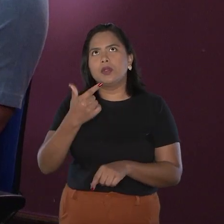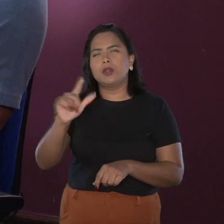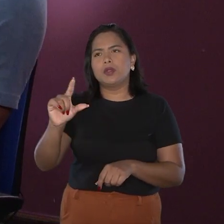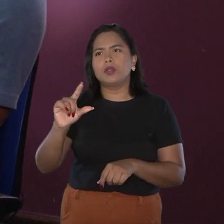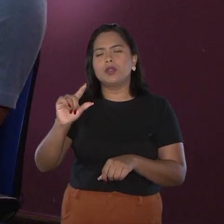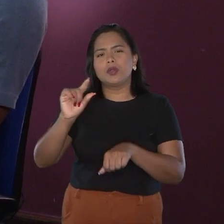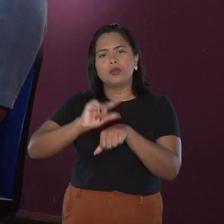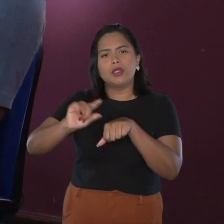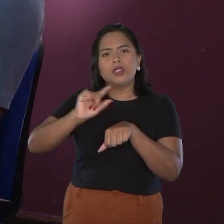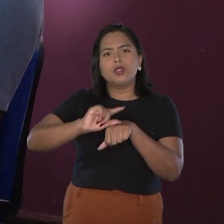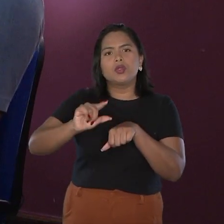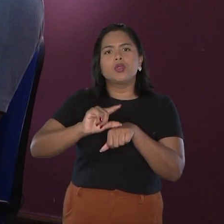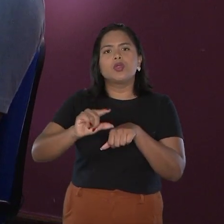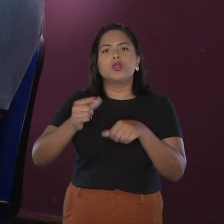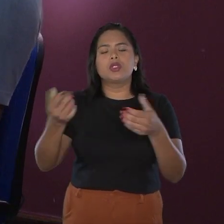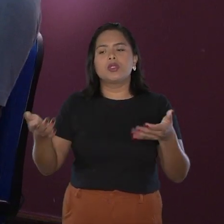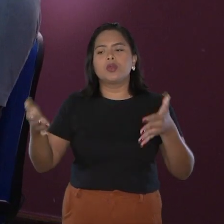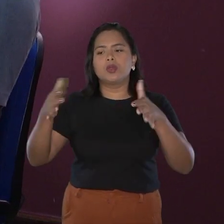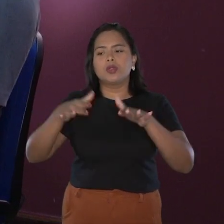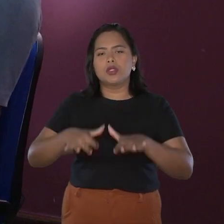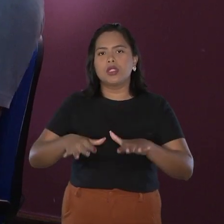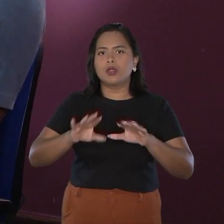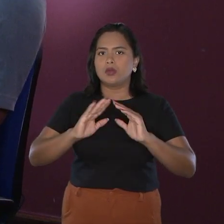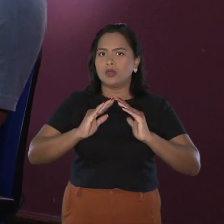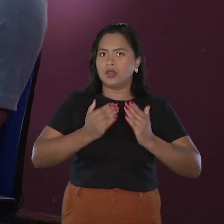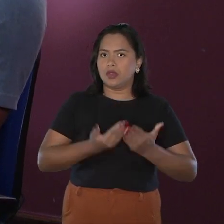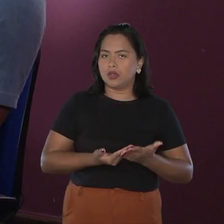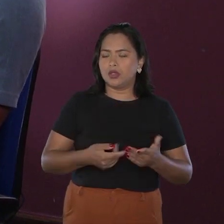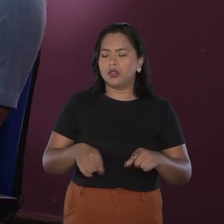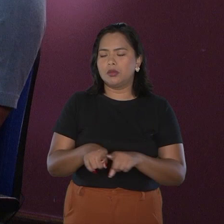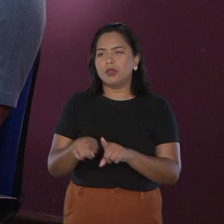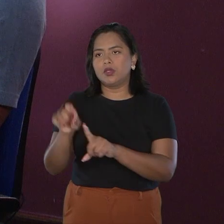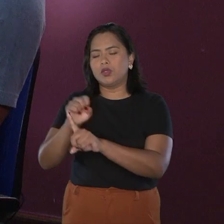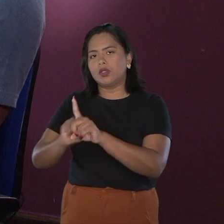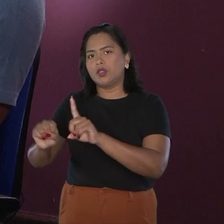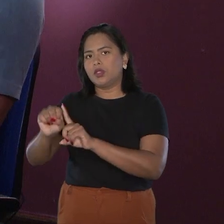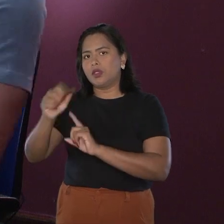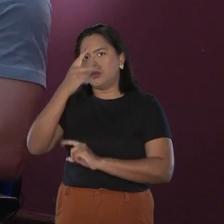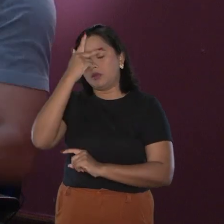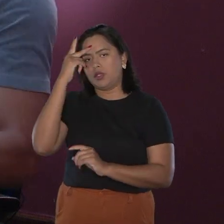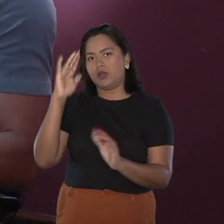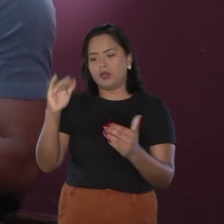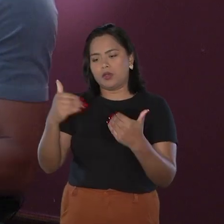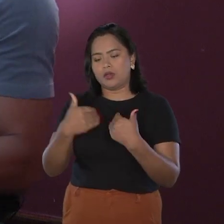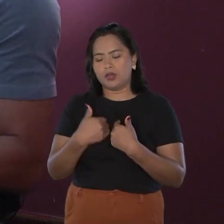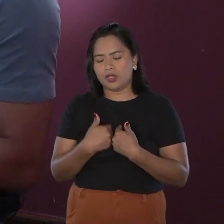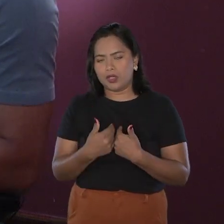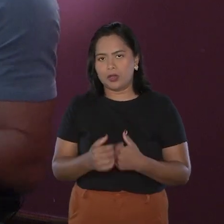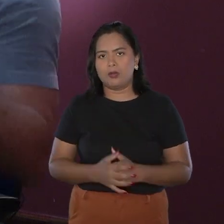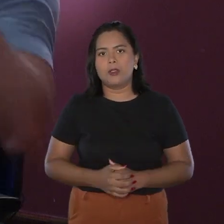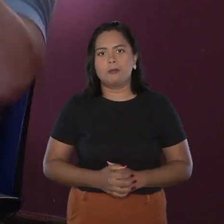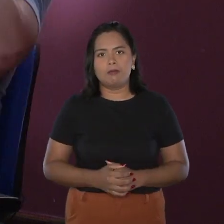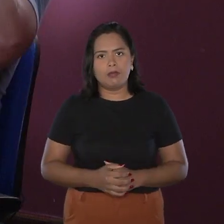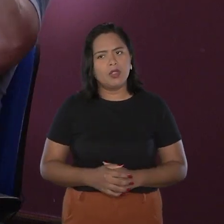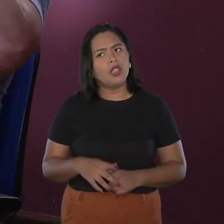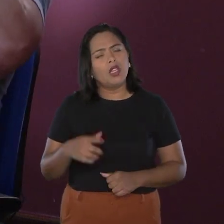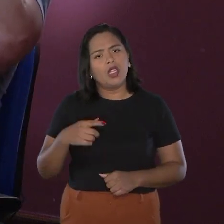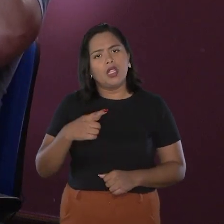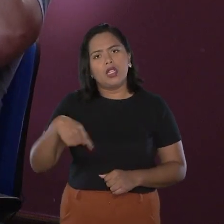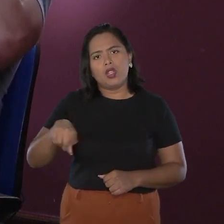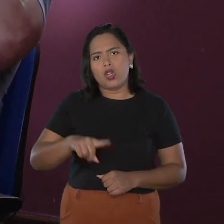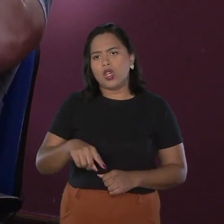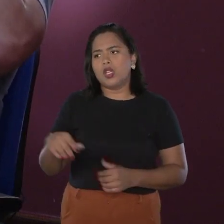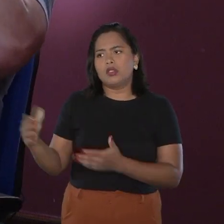confirmado que é a inclusão escolar e social da pessoa com autismo você é um curso grande vai abrir bastante coisa